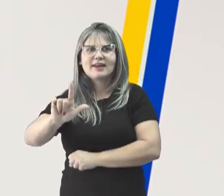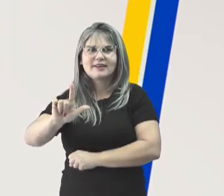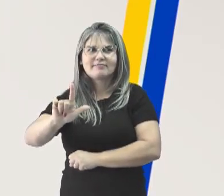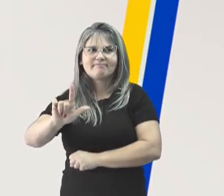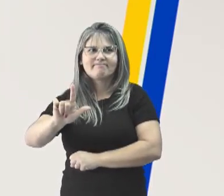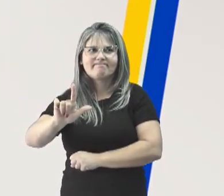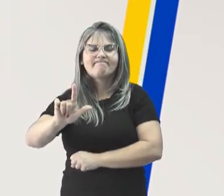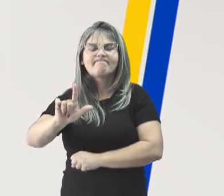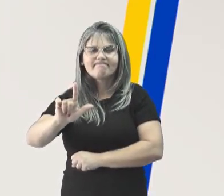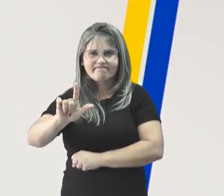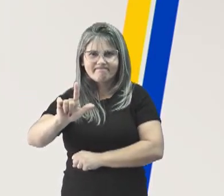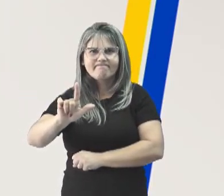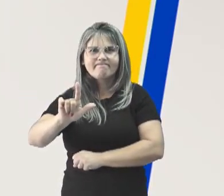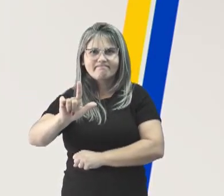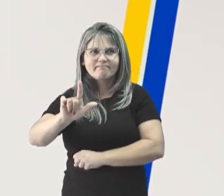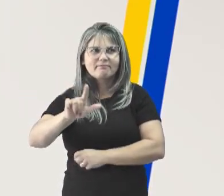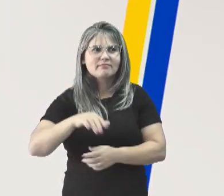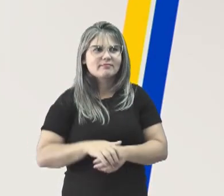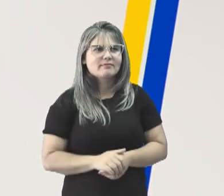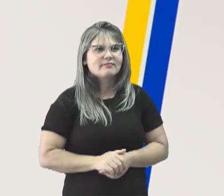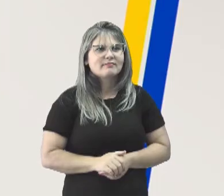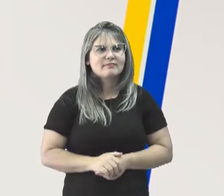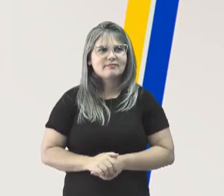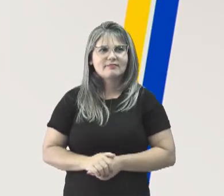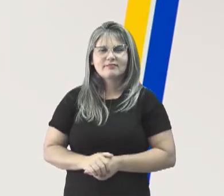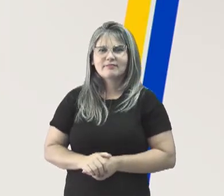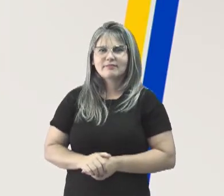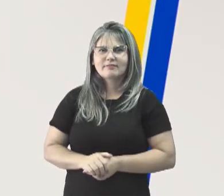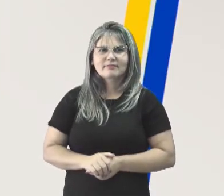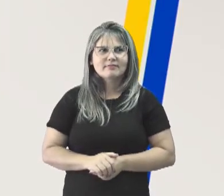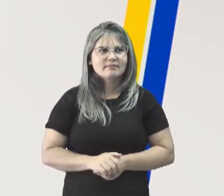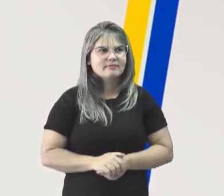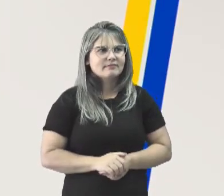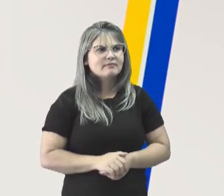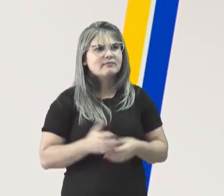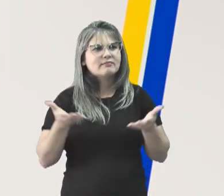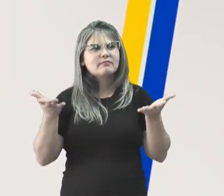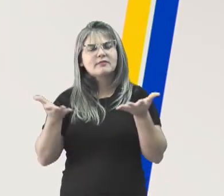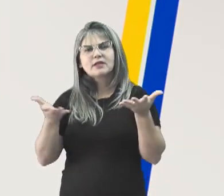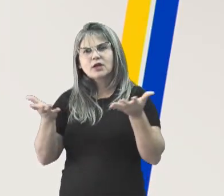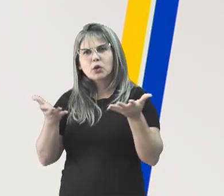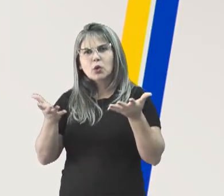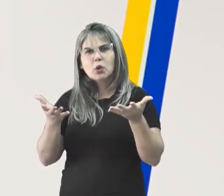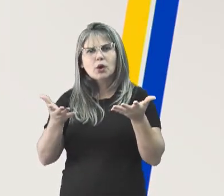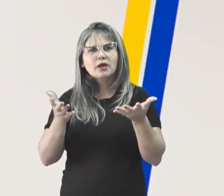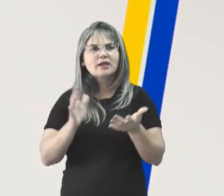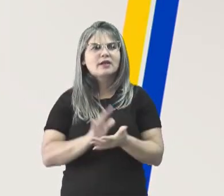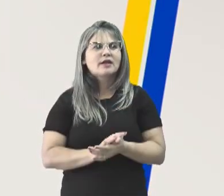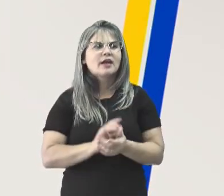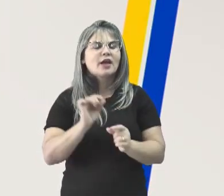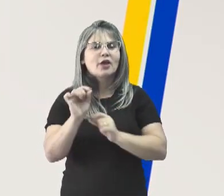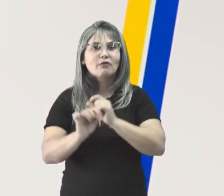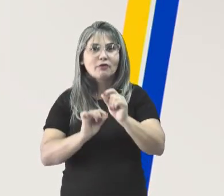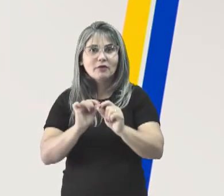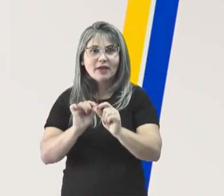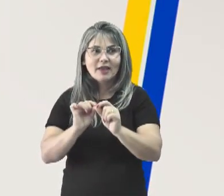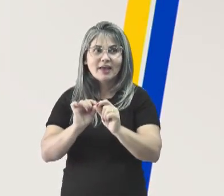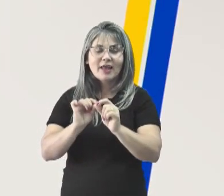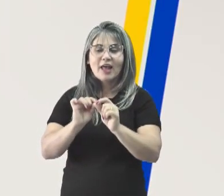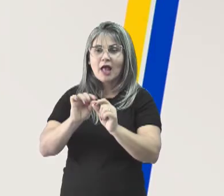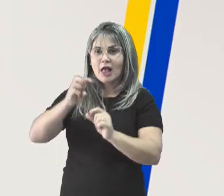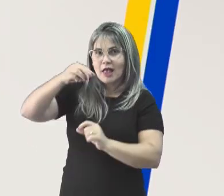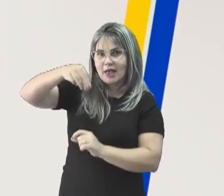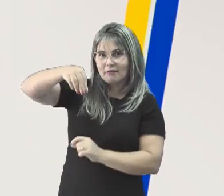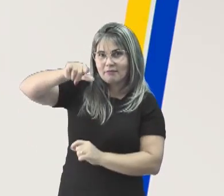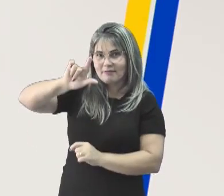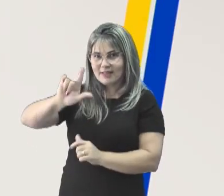30 dias serão 180 ml. E agora, eu vou transformar de mililitro para